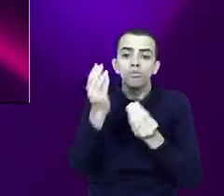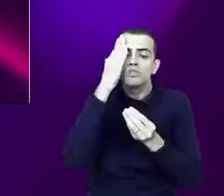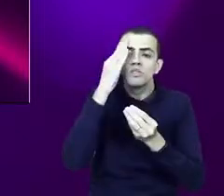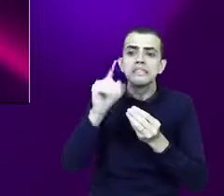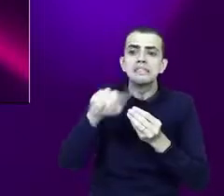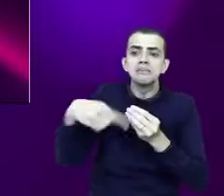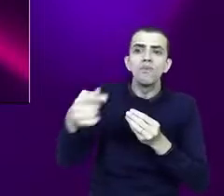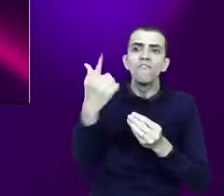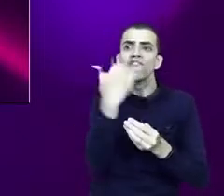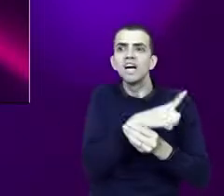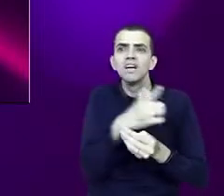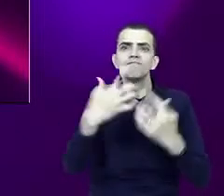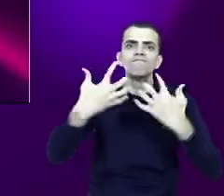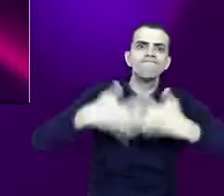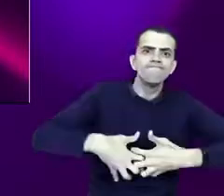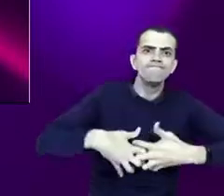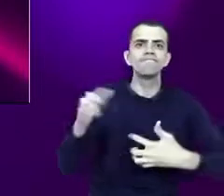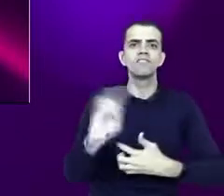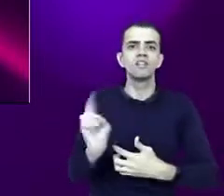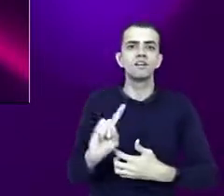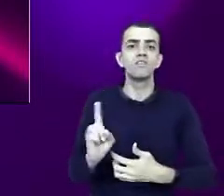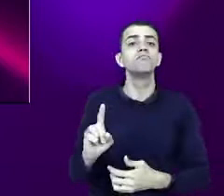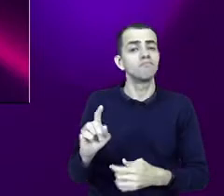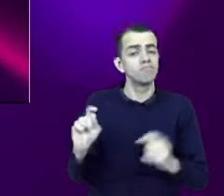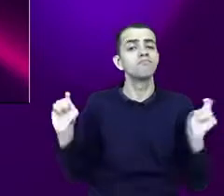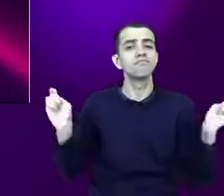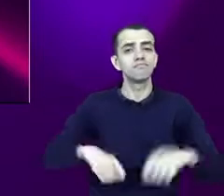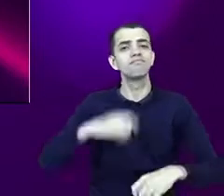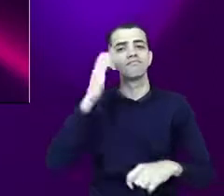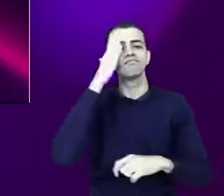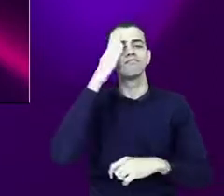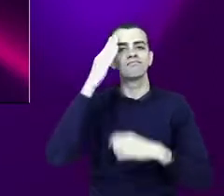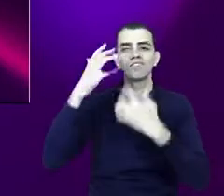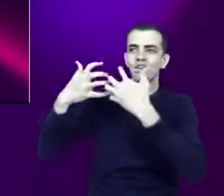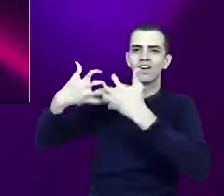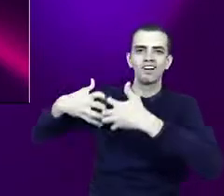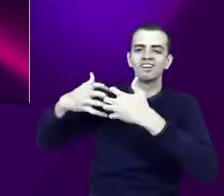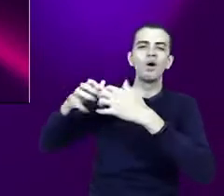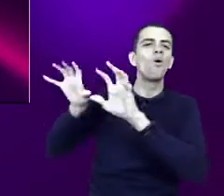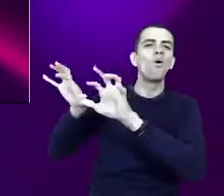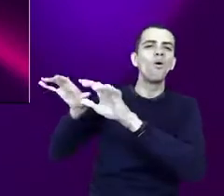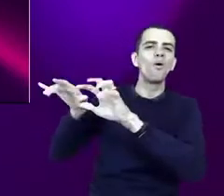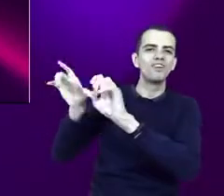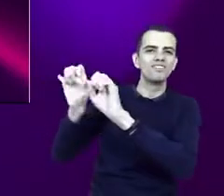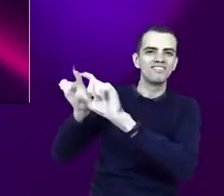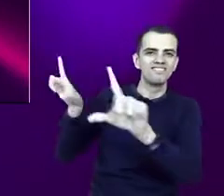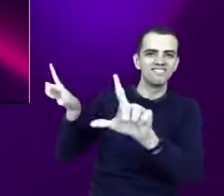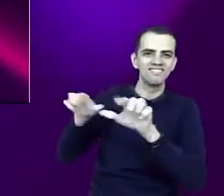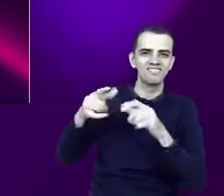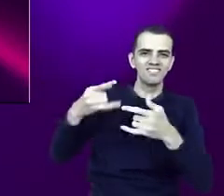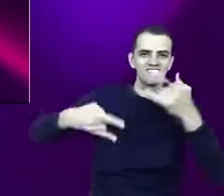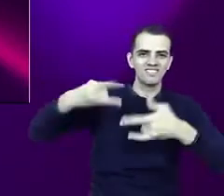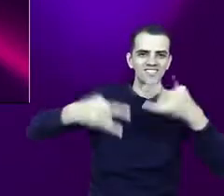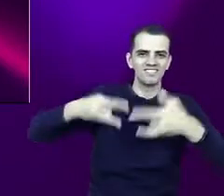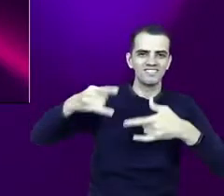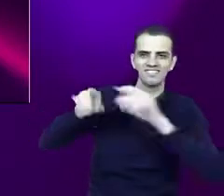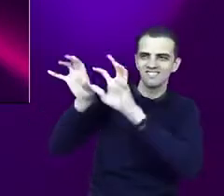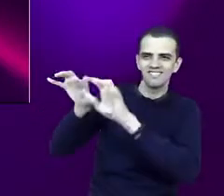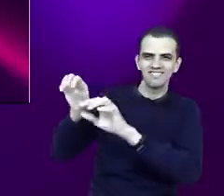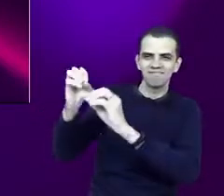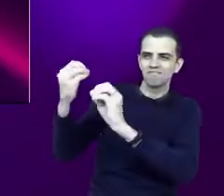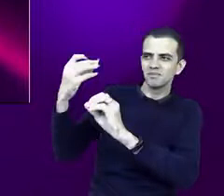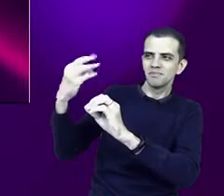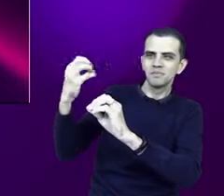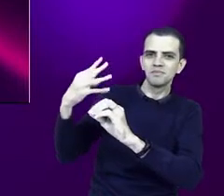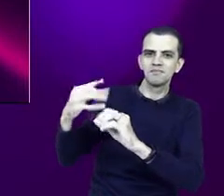tenho a tranquilidade de equalizar, de acertar o offset, acertar a amplitude. Então, acaba o desejo. Eu desejo